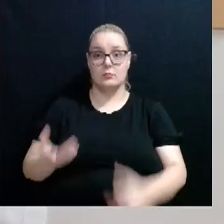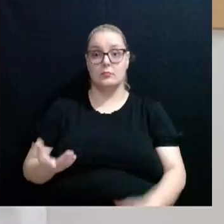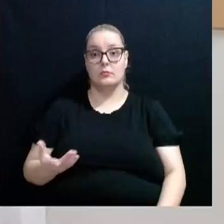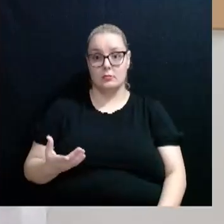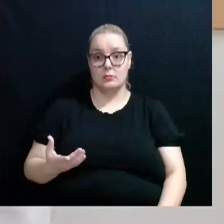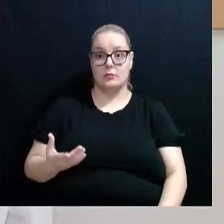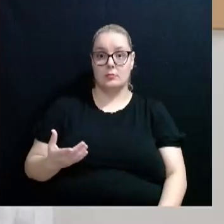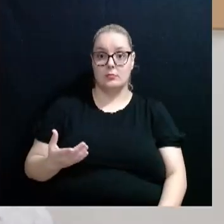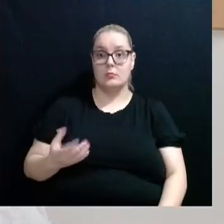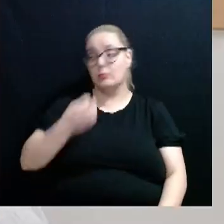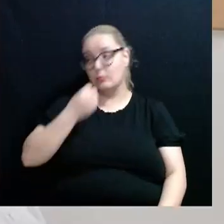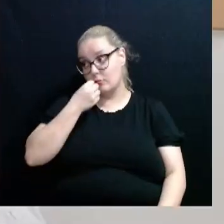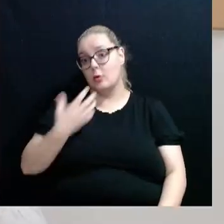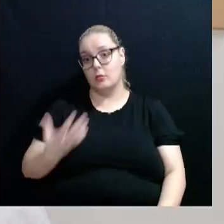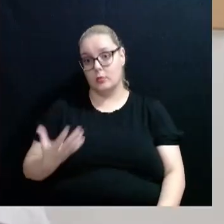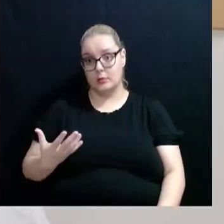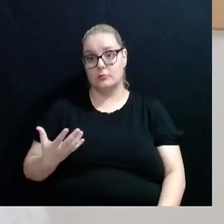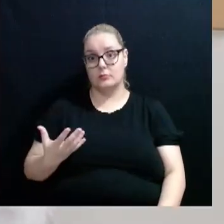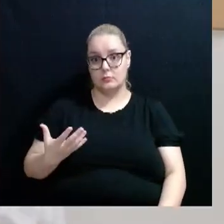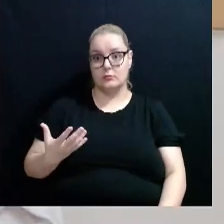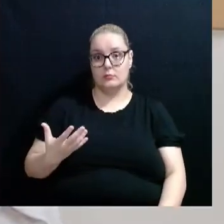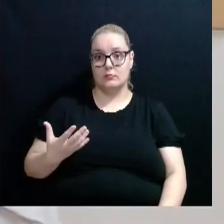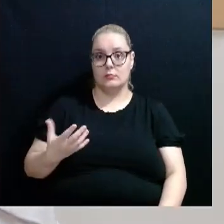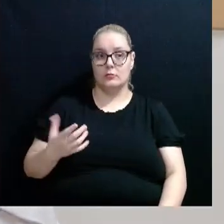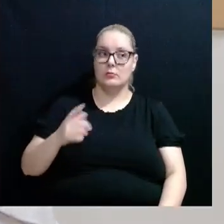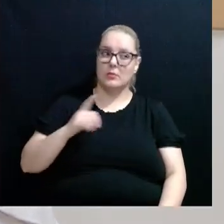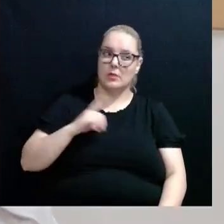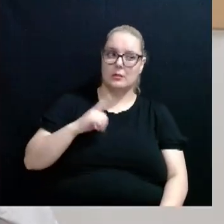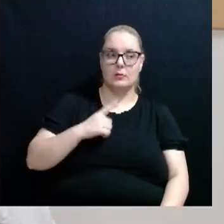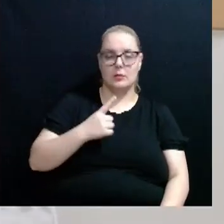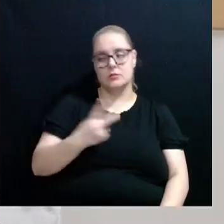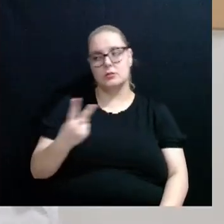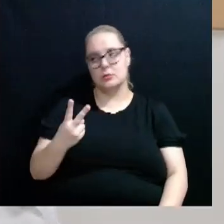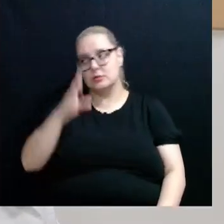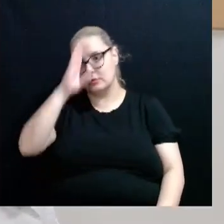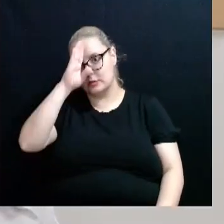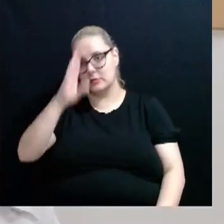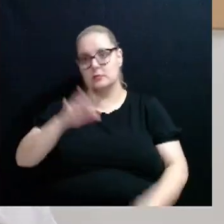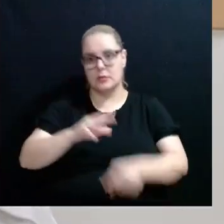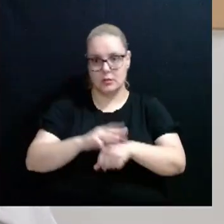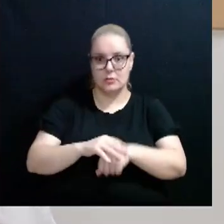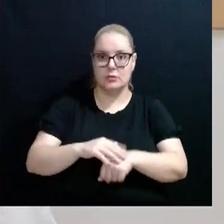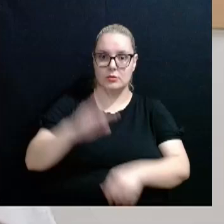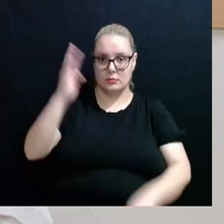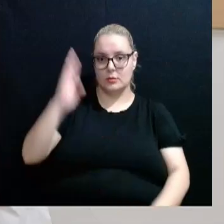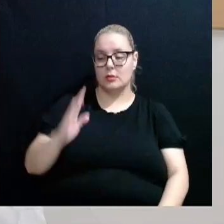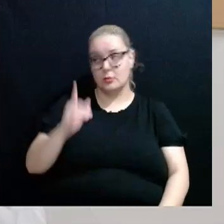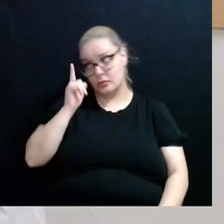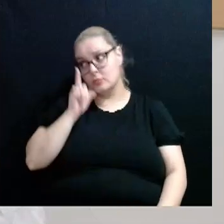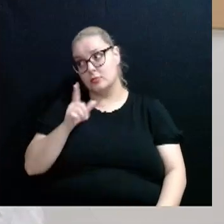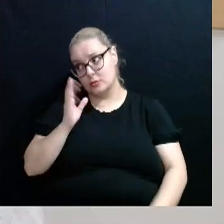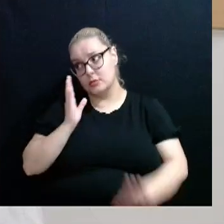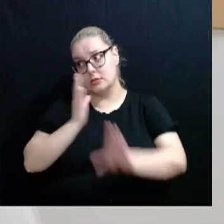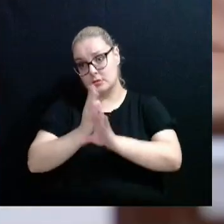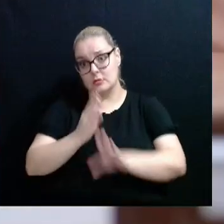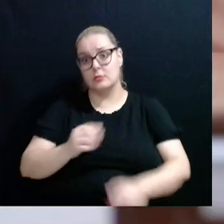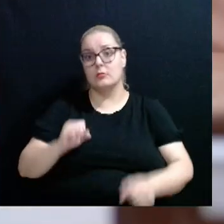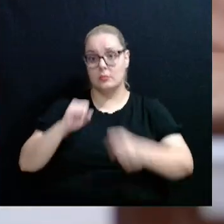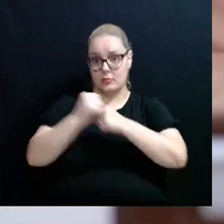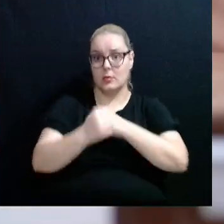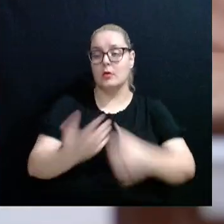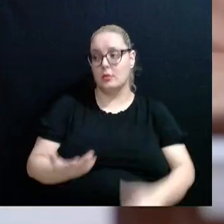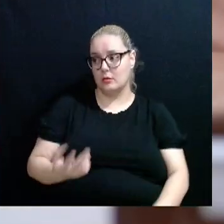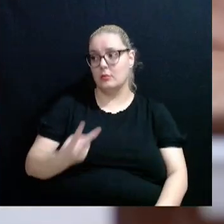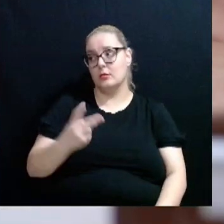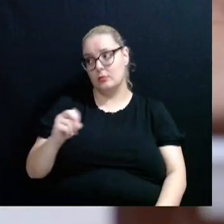considerável para pelo menos as 12 principais doenças do Brasil, você consegue já ter uma proteção com R$20. E